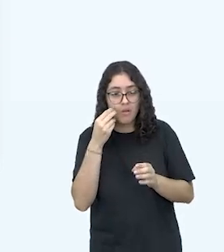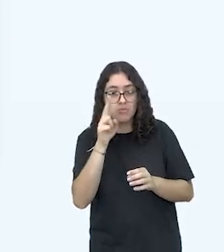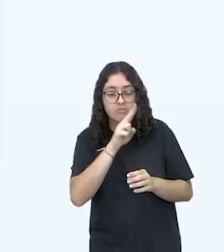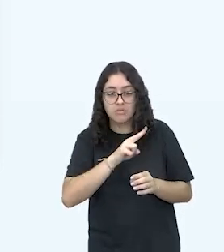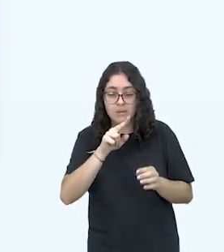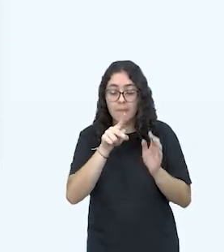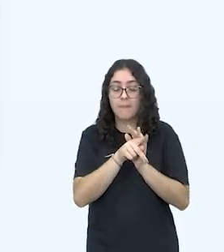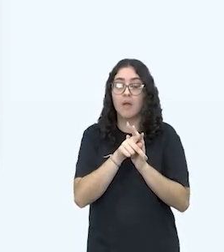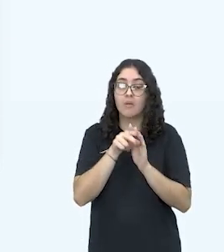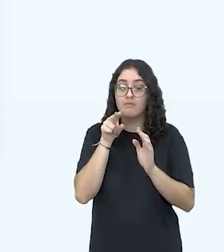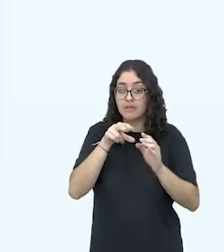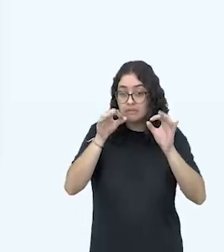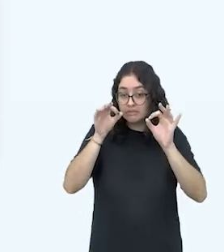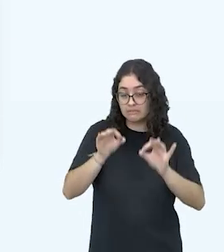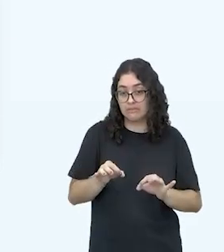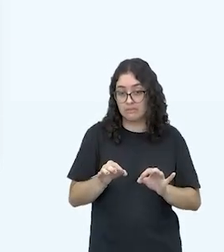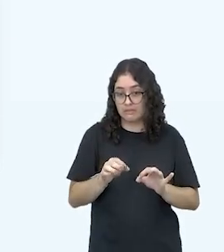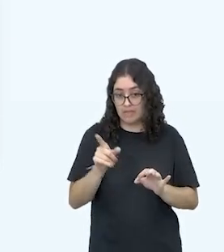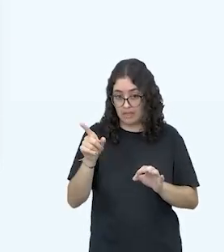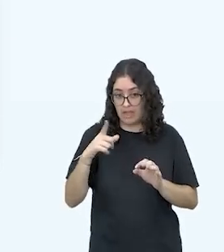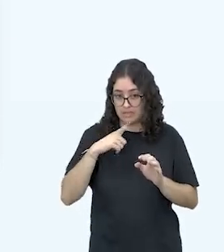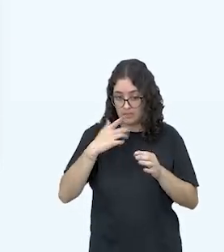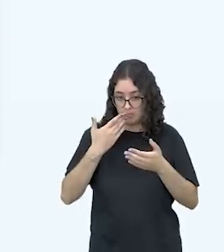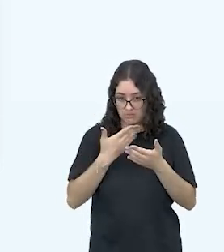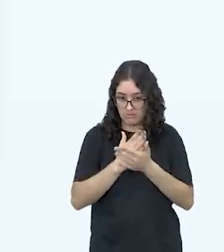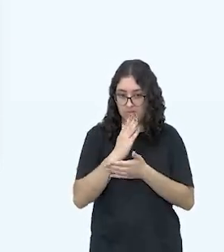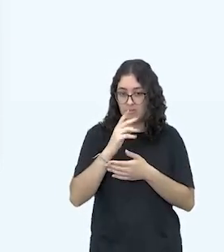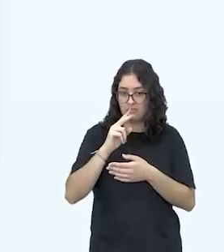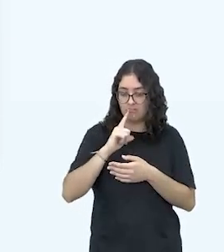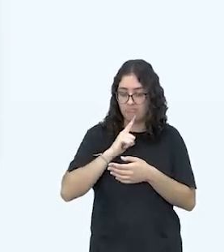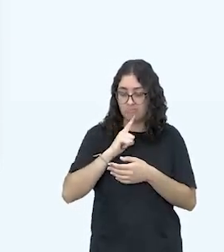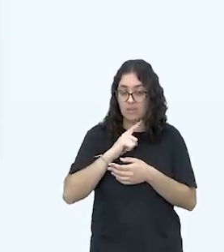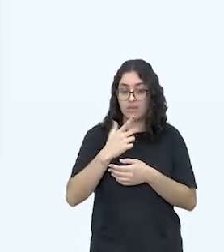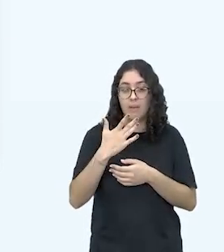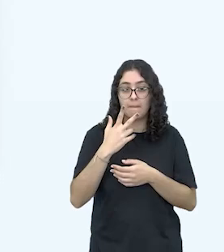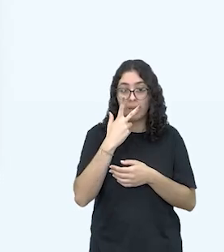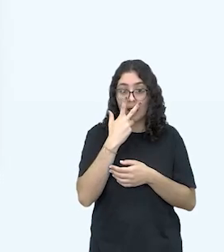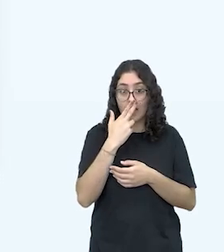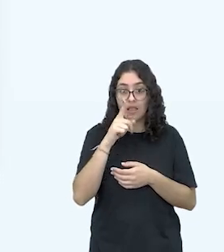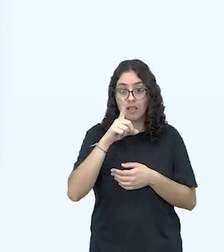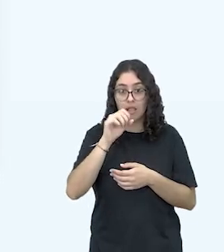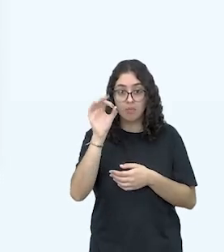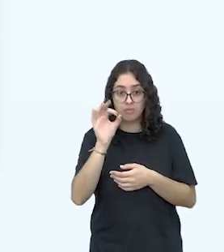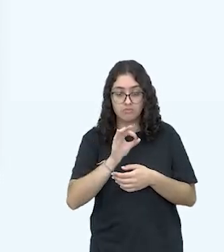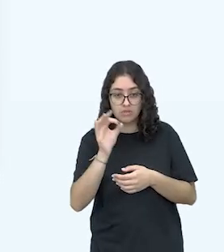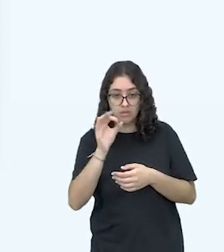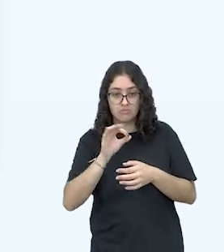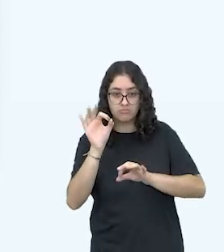Com a CTC-20BT, a produtividade deve aumentar em até 10%.